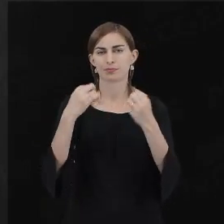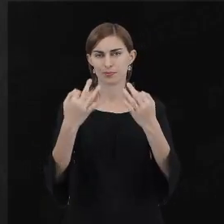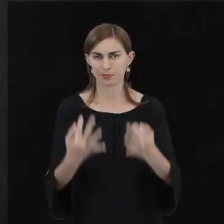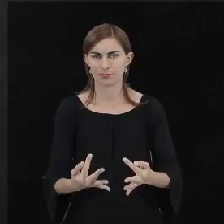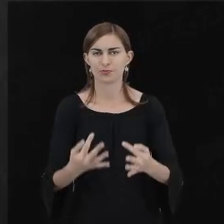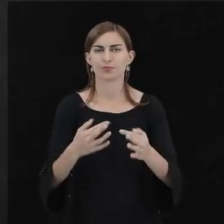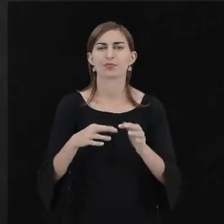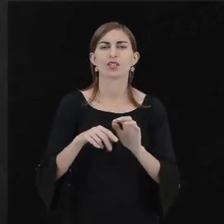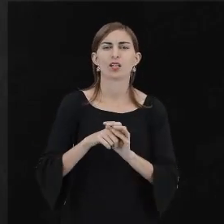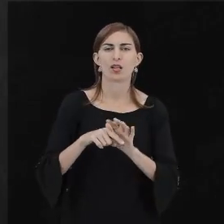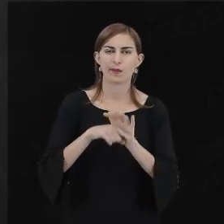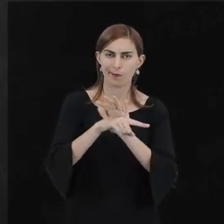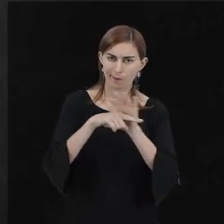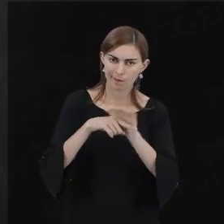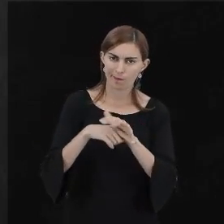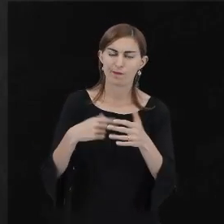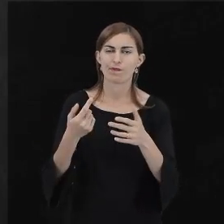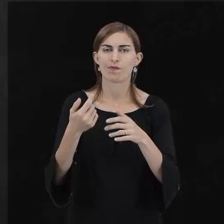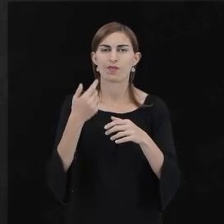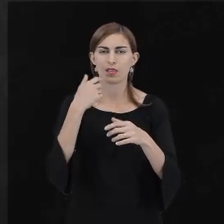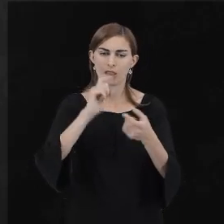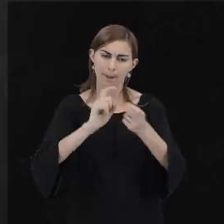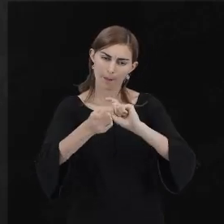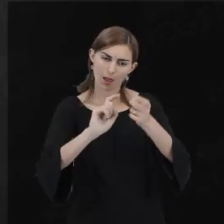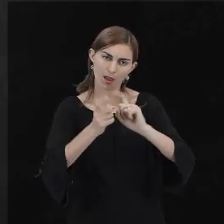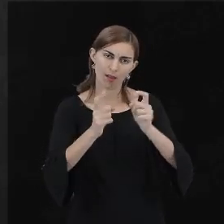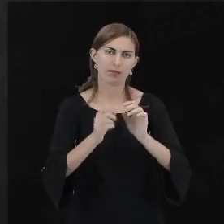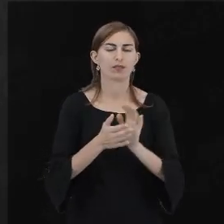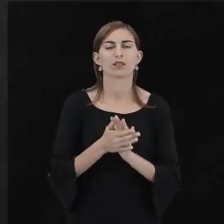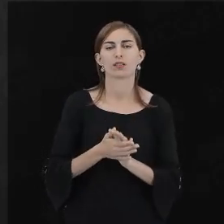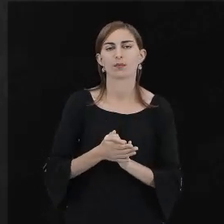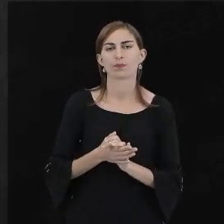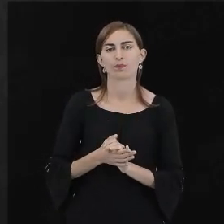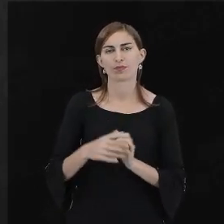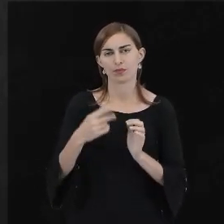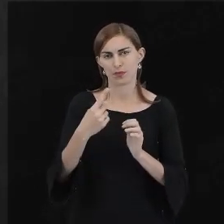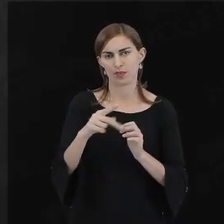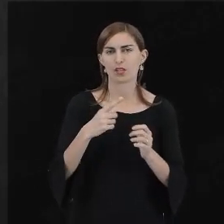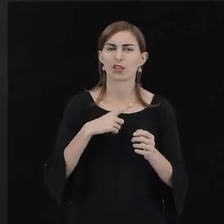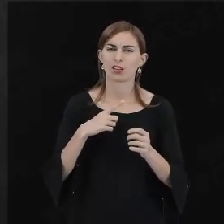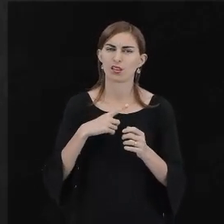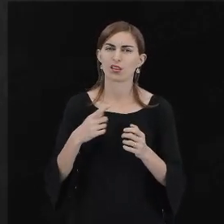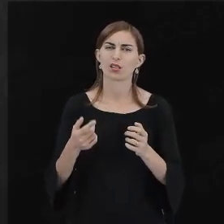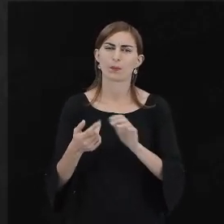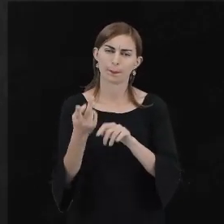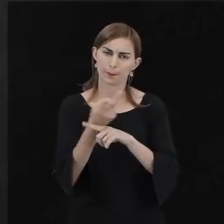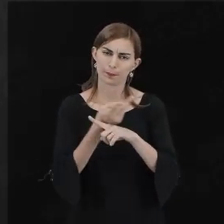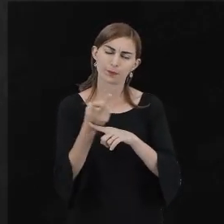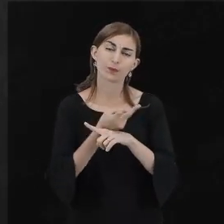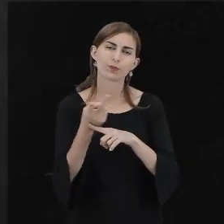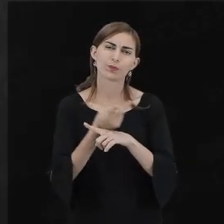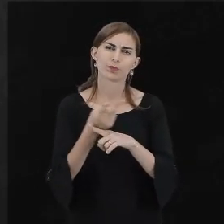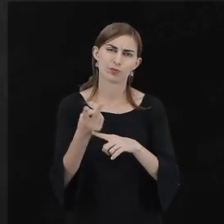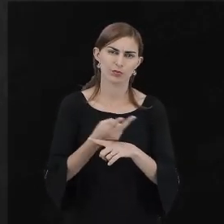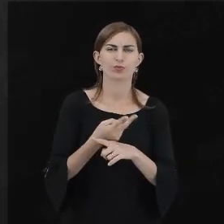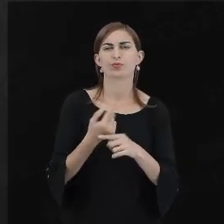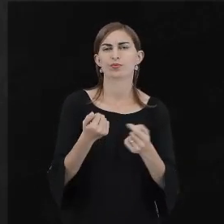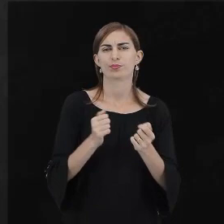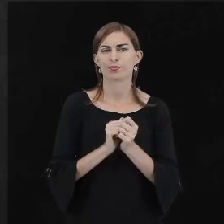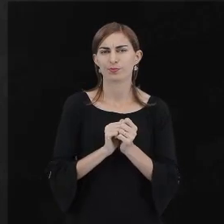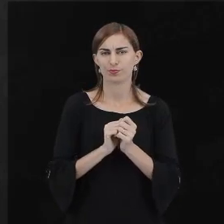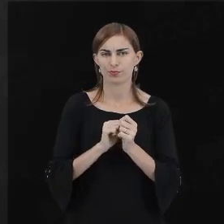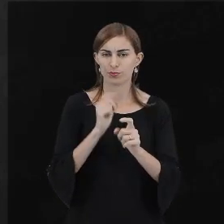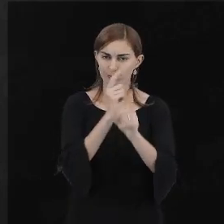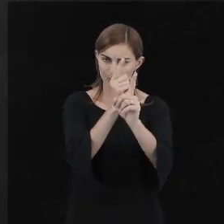de manipulação eleitoral, porque esse debate, ele de fato procura traçar